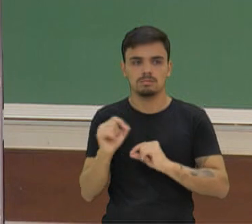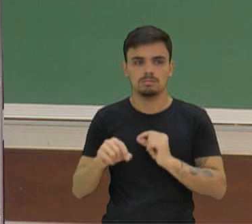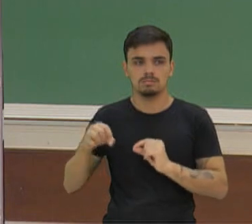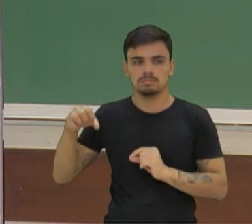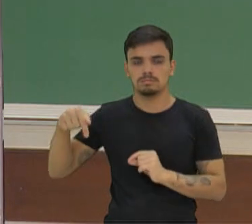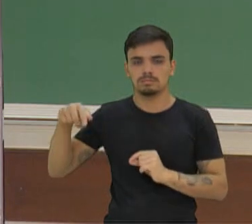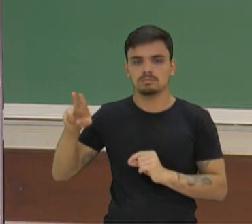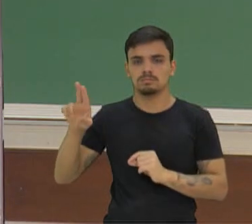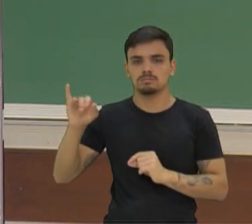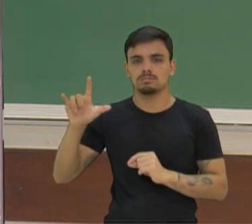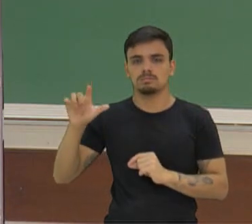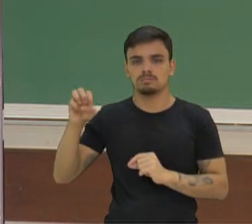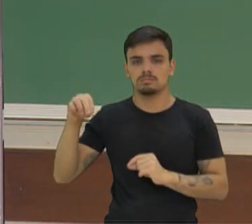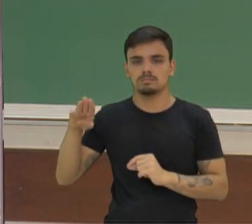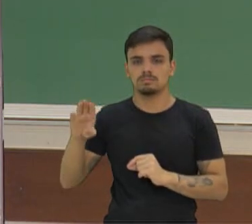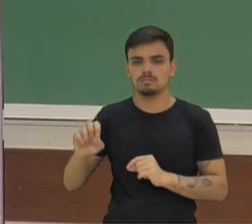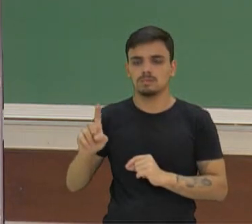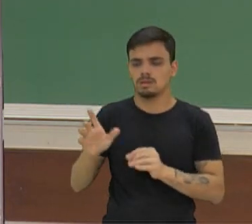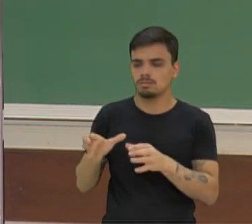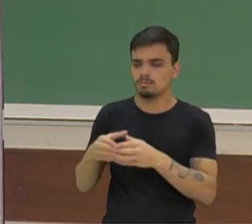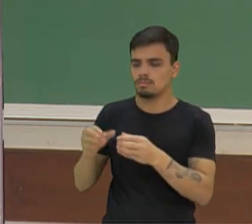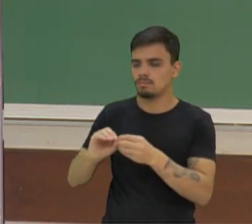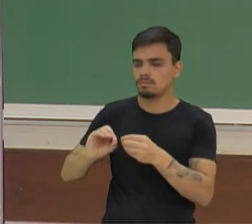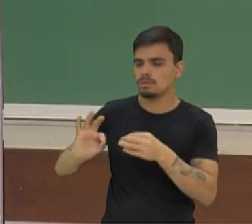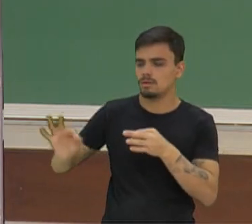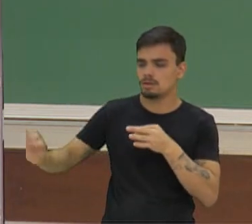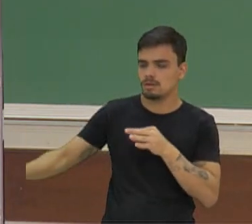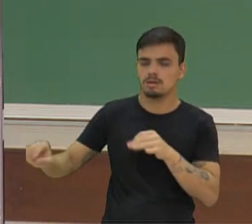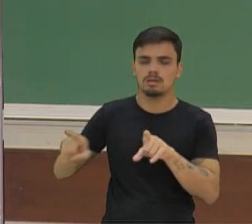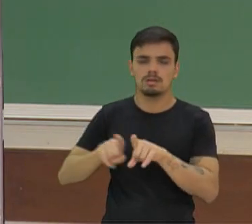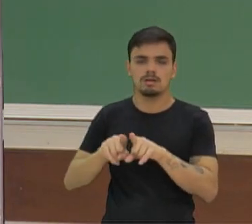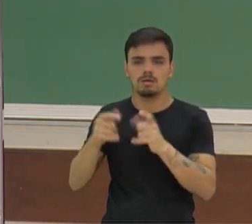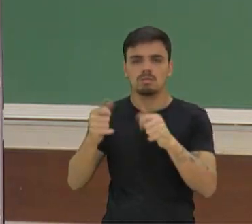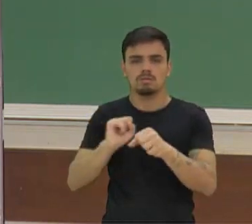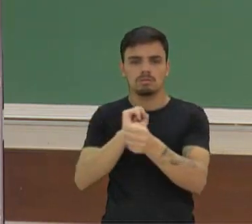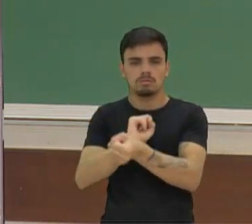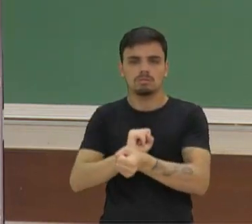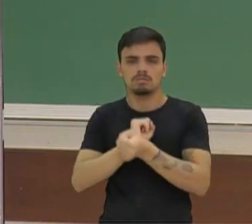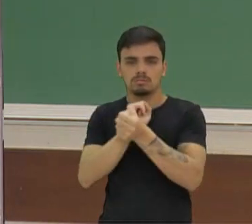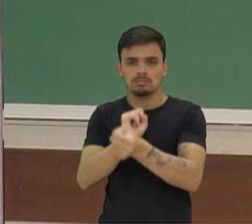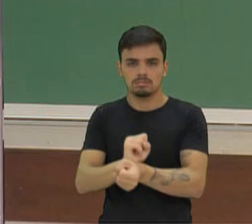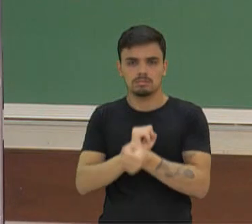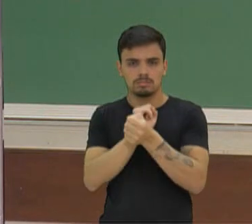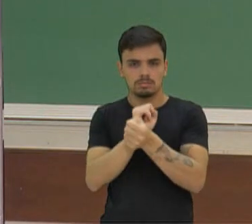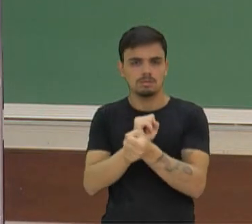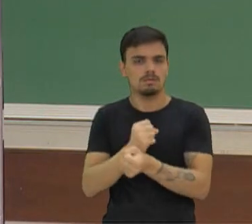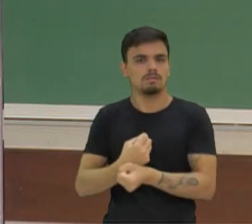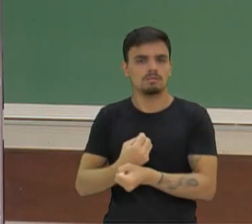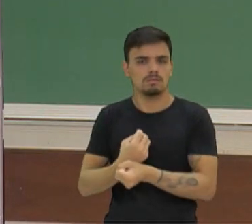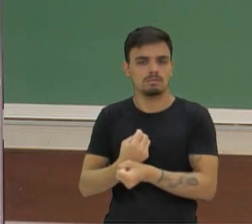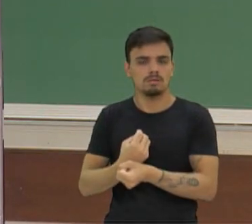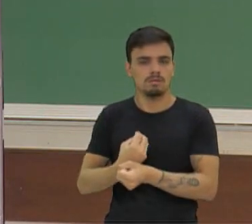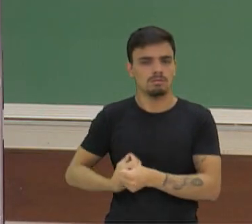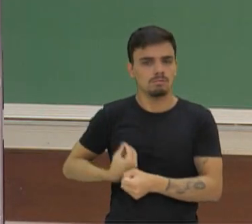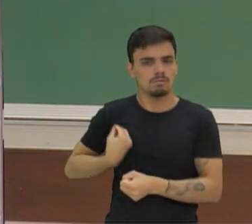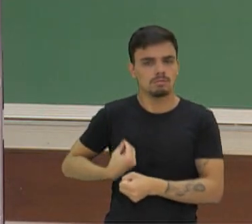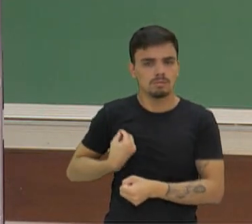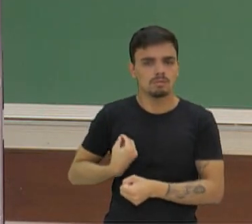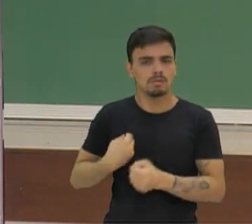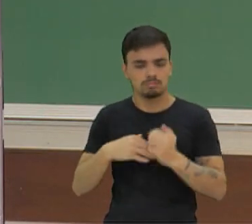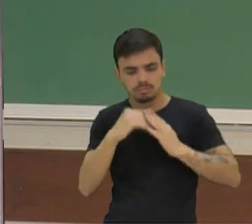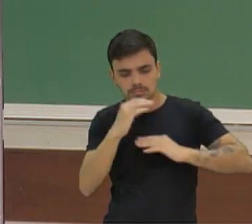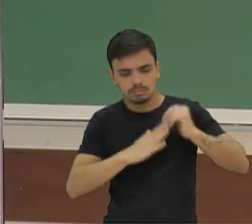territórios distantes, afastados, nas quais os escravizados, os afrodescendentes, construíam